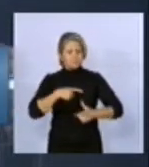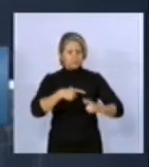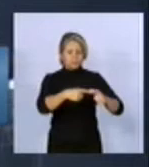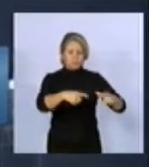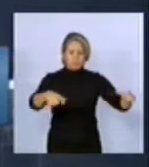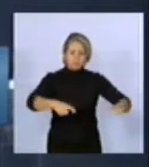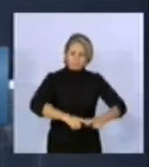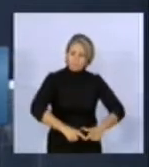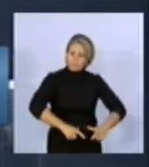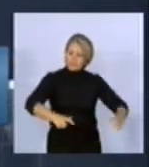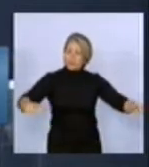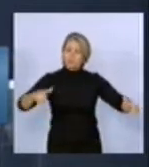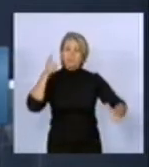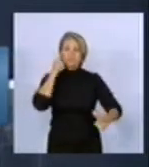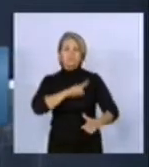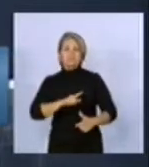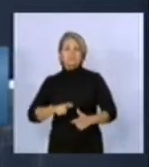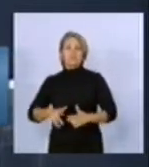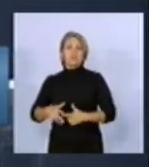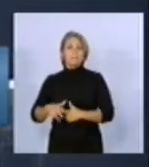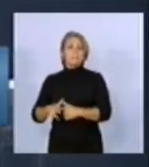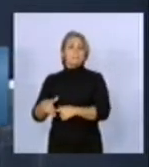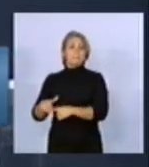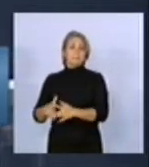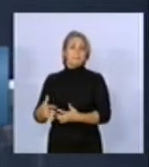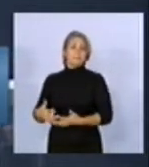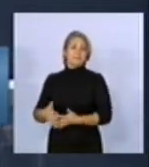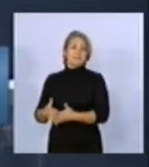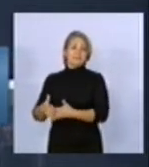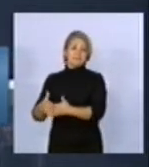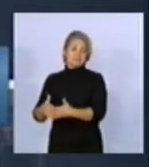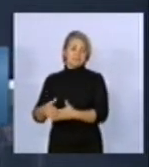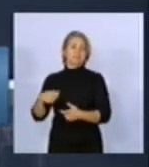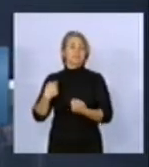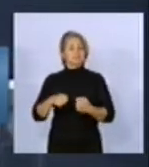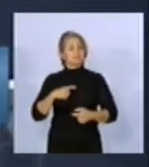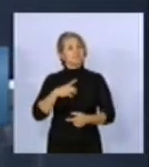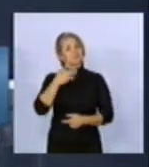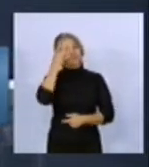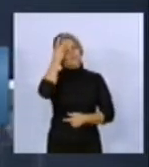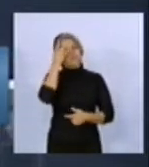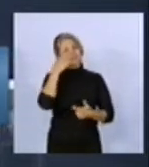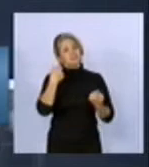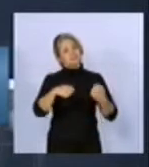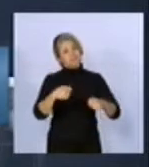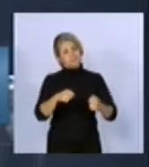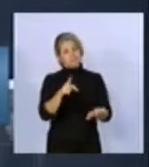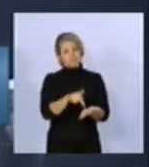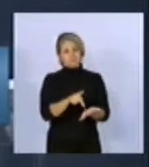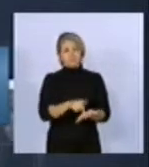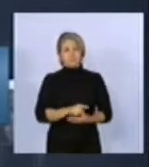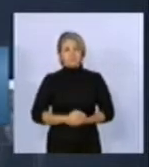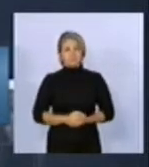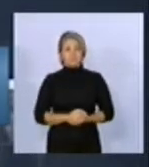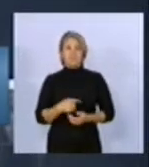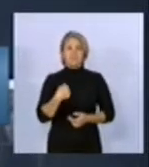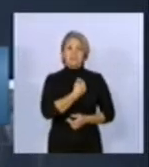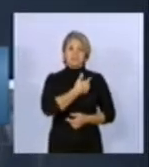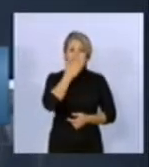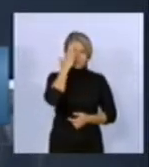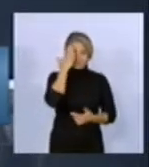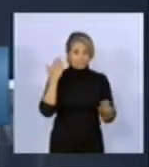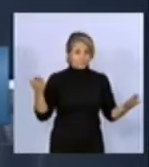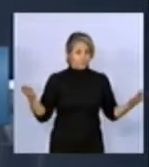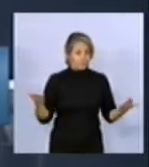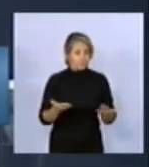manobra para sua mecanização o nós temos que estar conscientes de toda essa necessidade e nós sabemos